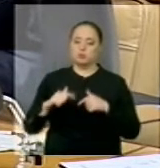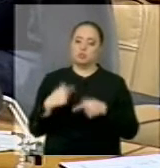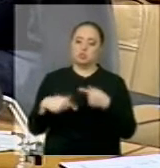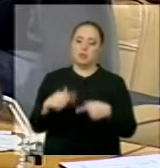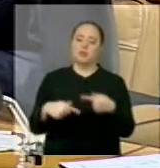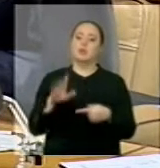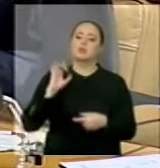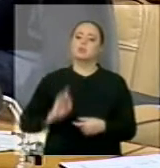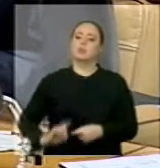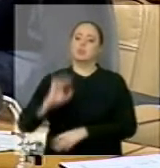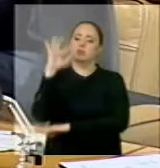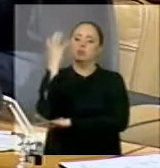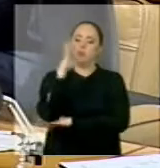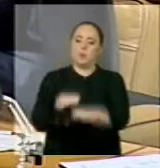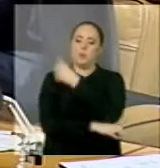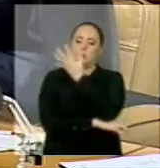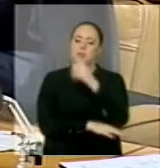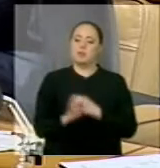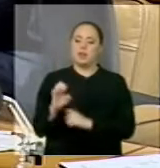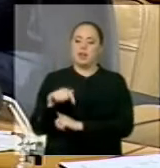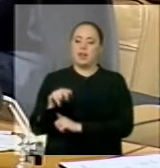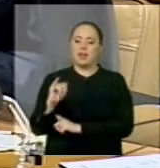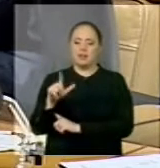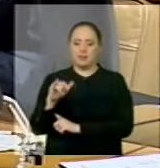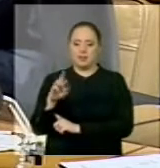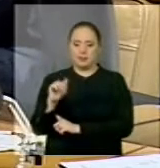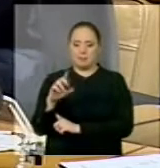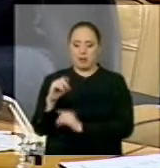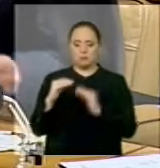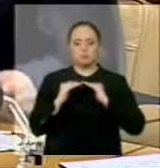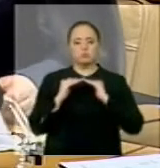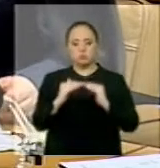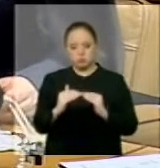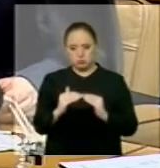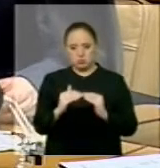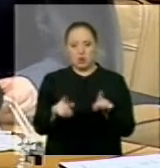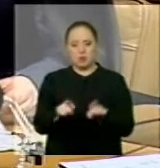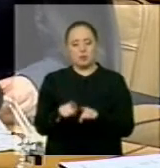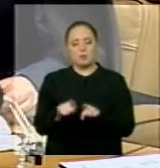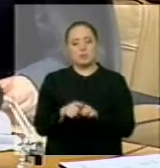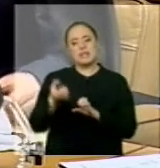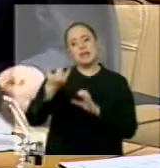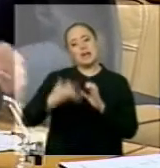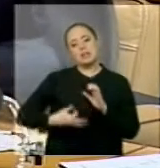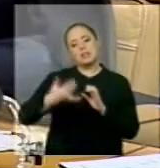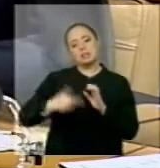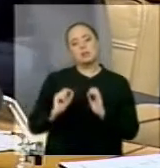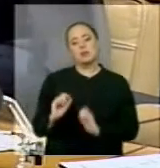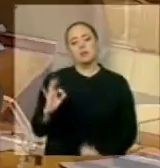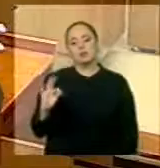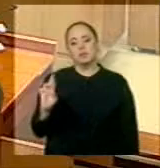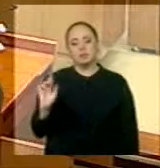ecologicamente equilibrado, direito de titularidade coletiva e de caráter